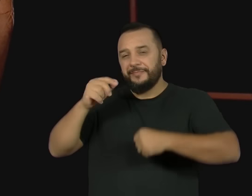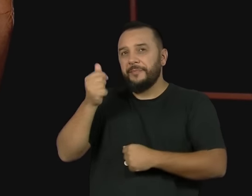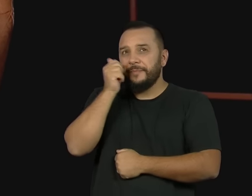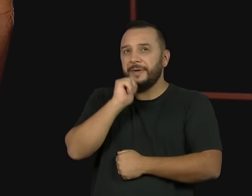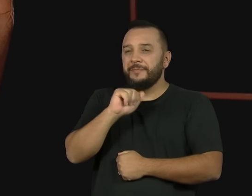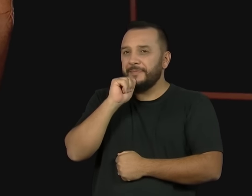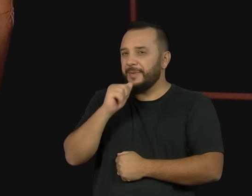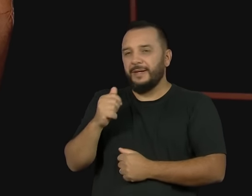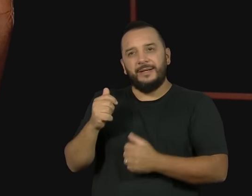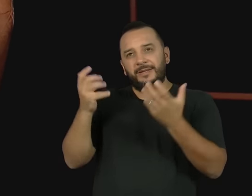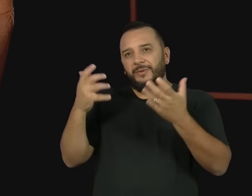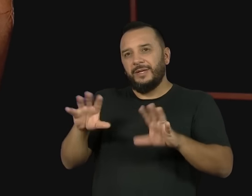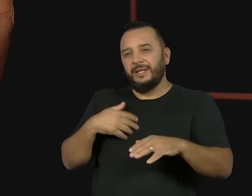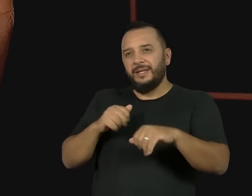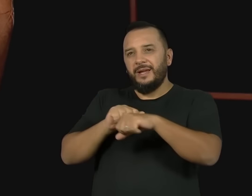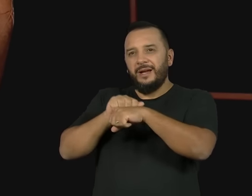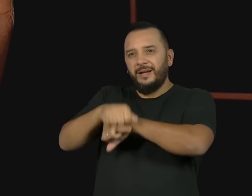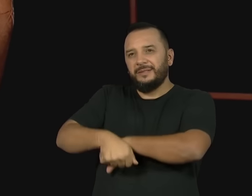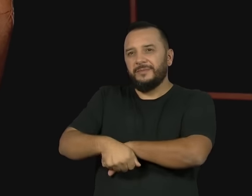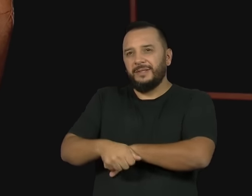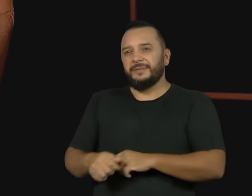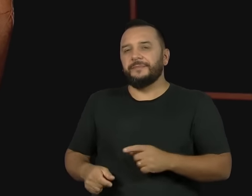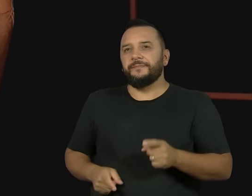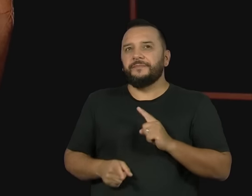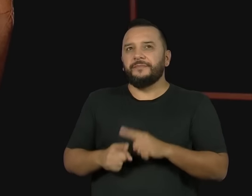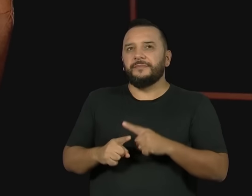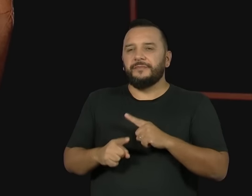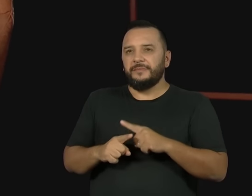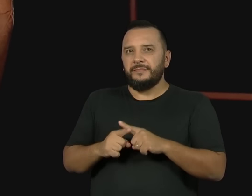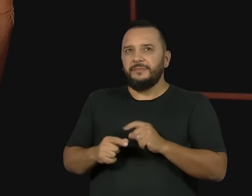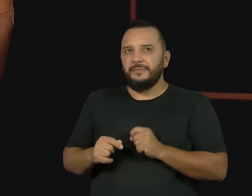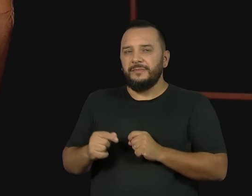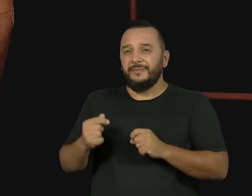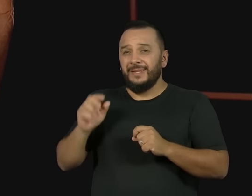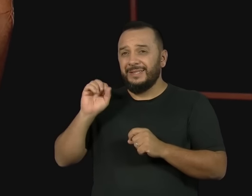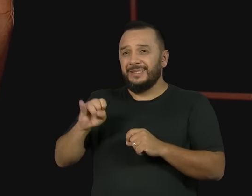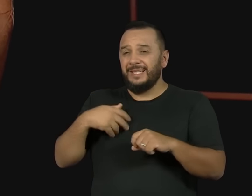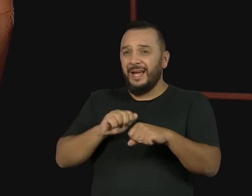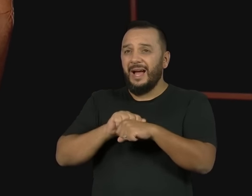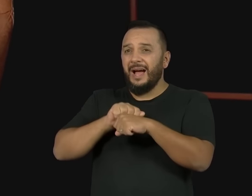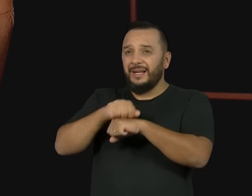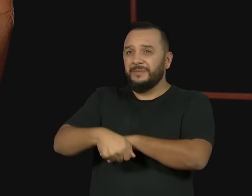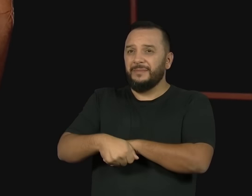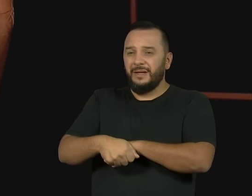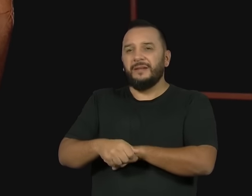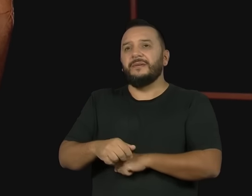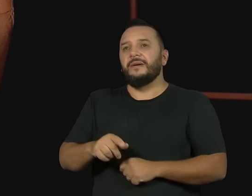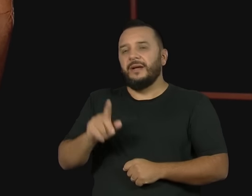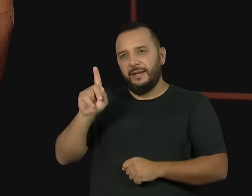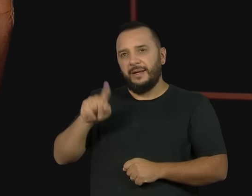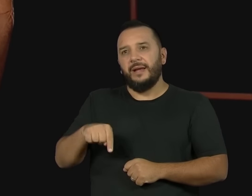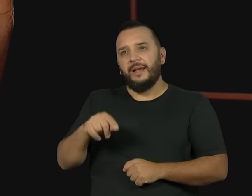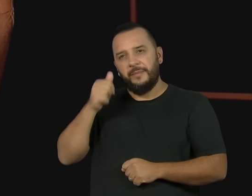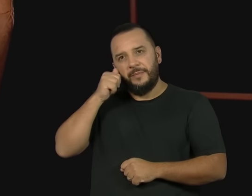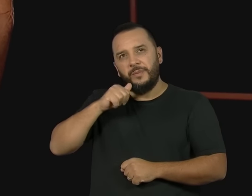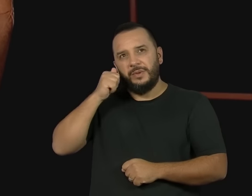que raspassem minha cabeça, porque quem raspava a cabeça eram as